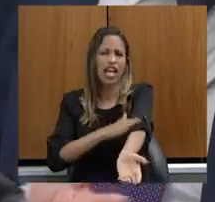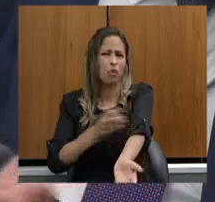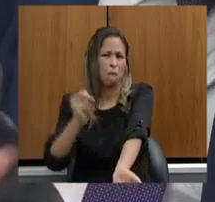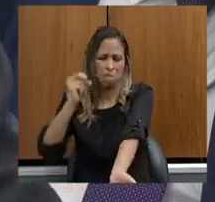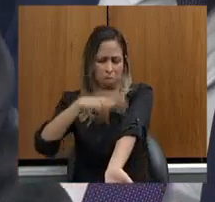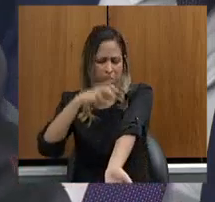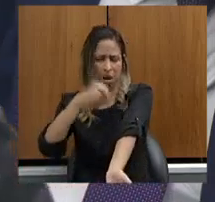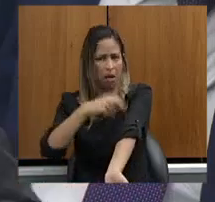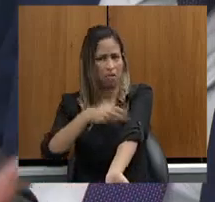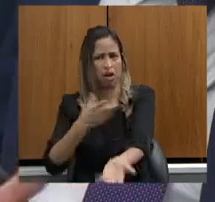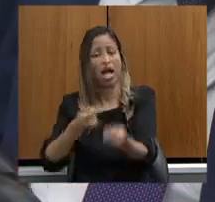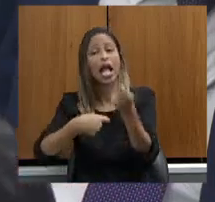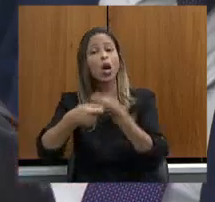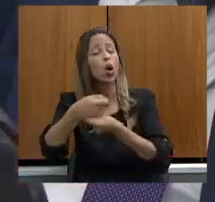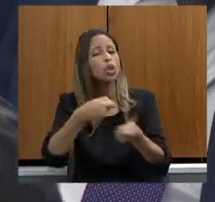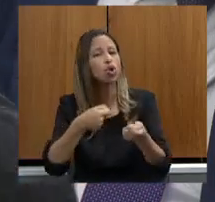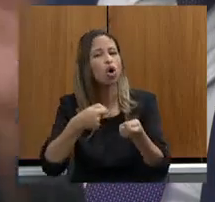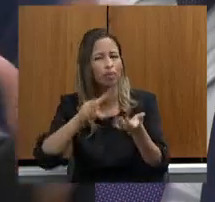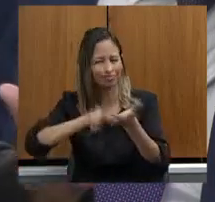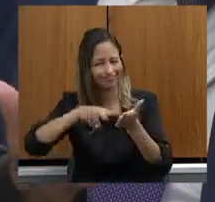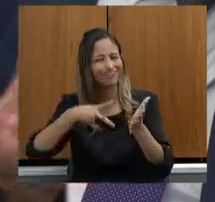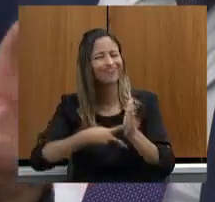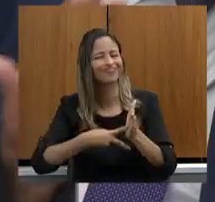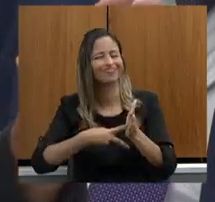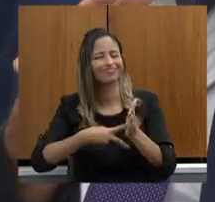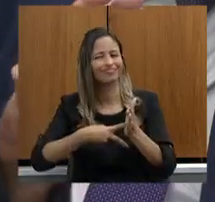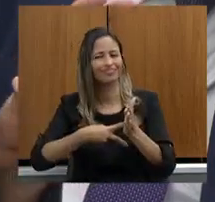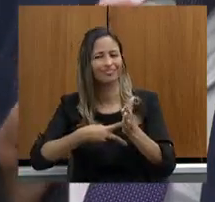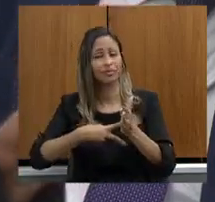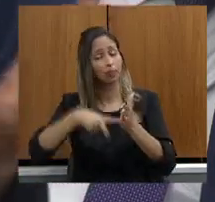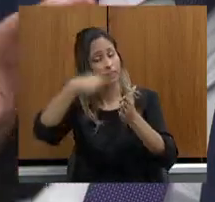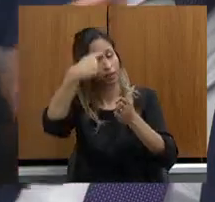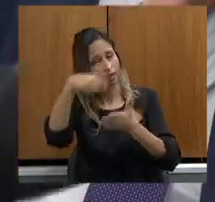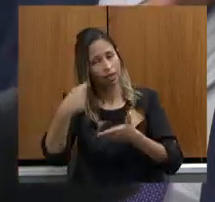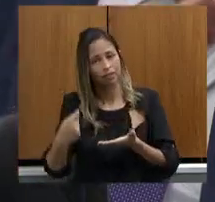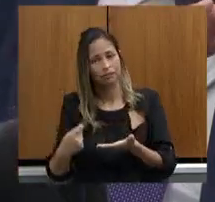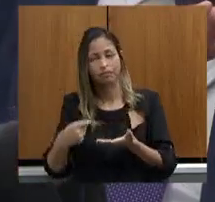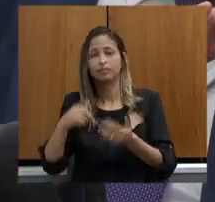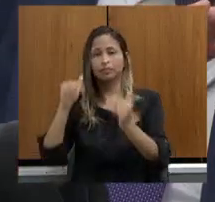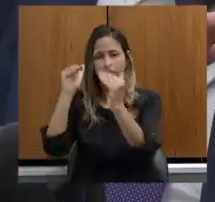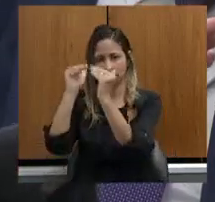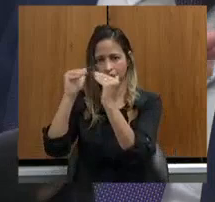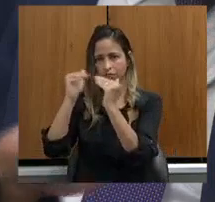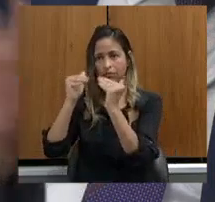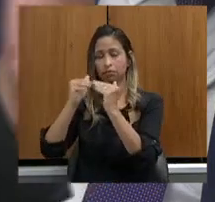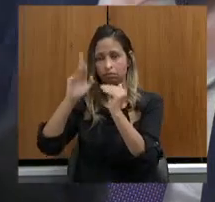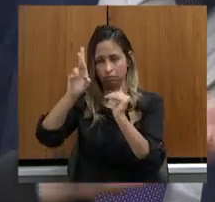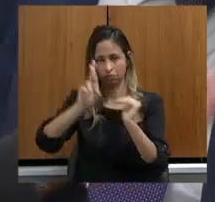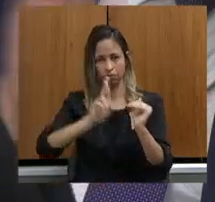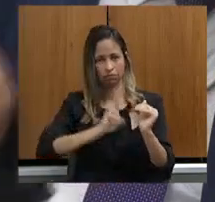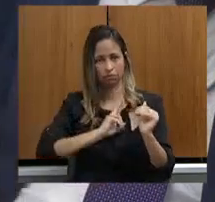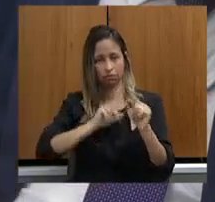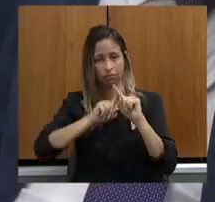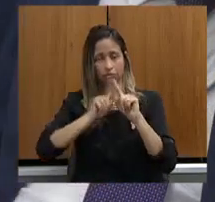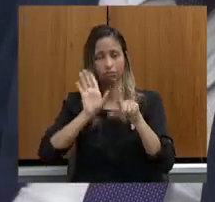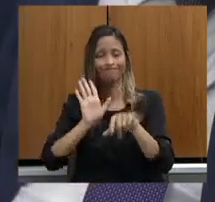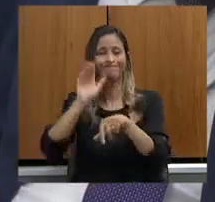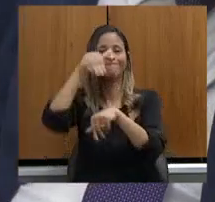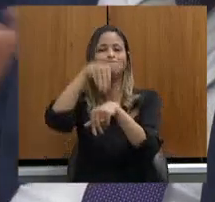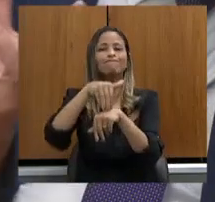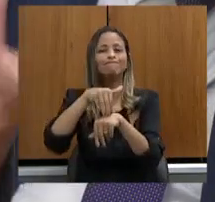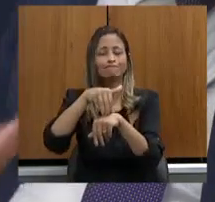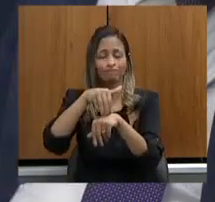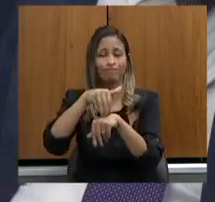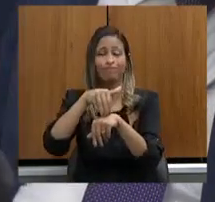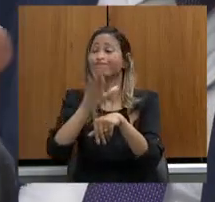econômico então alguma coisa tem que ser feita então é concordo com a resposta mas acho que pulou a parte que